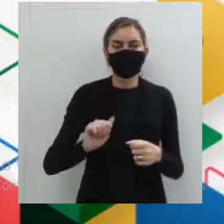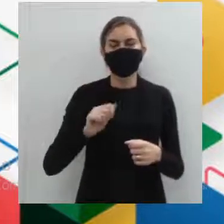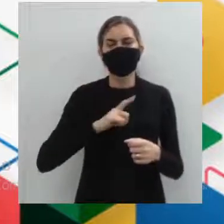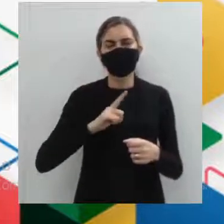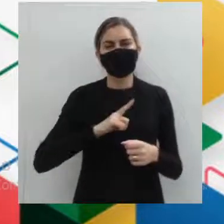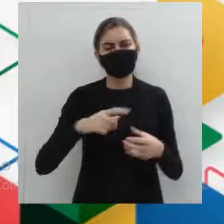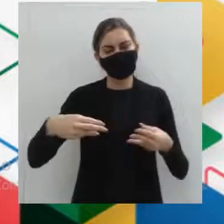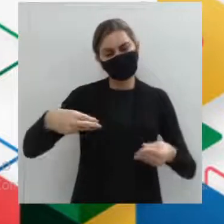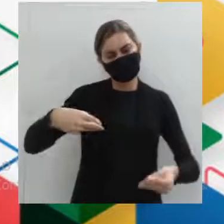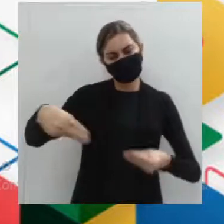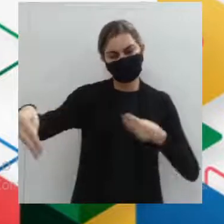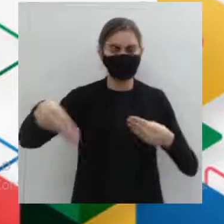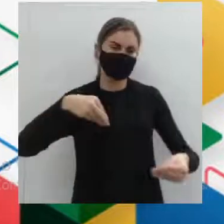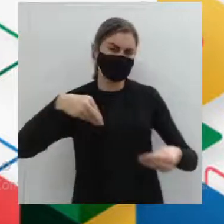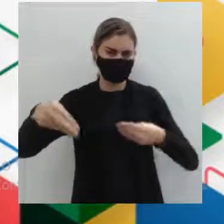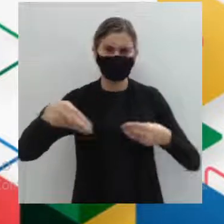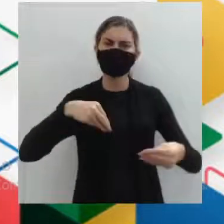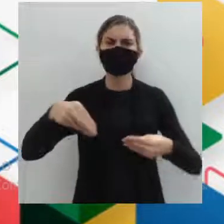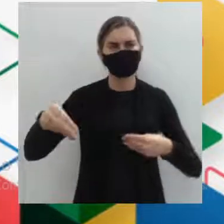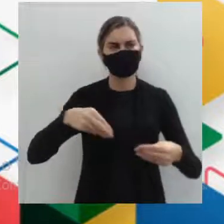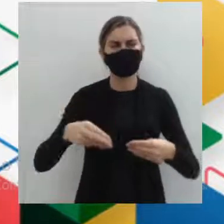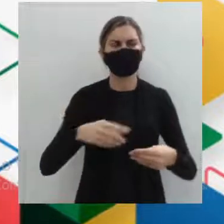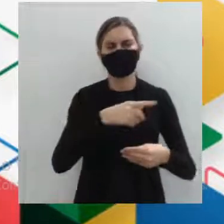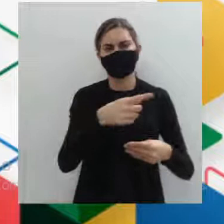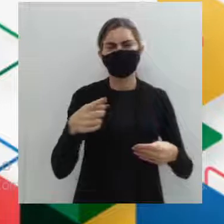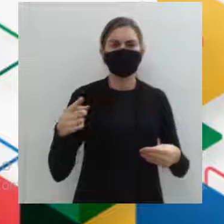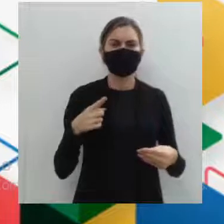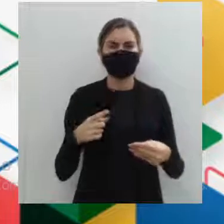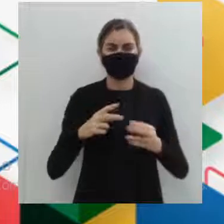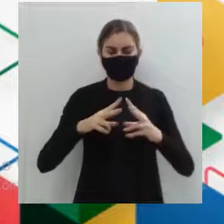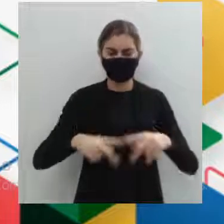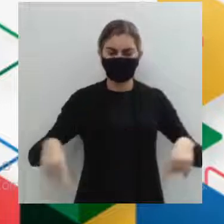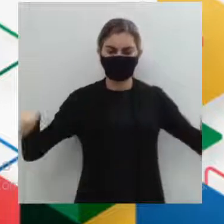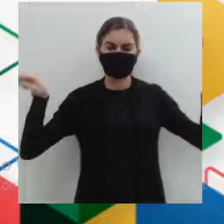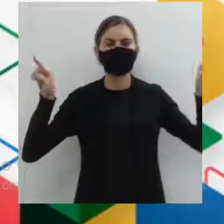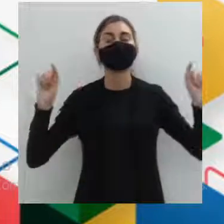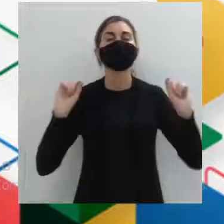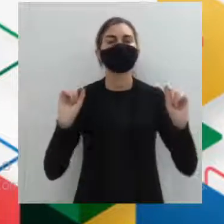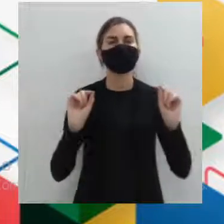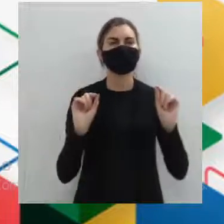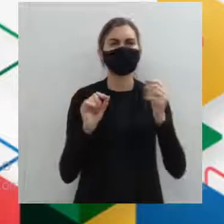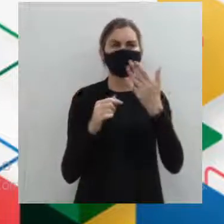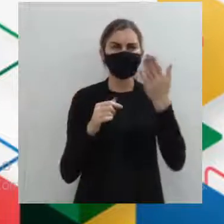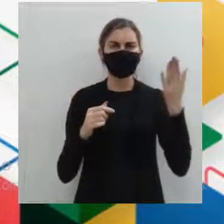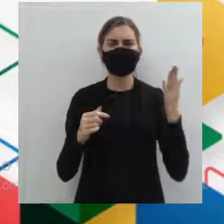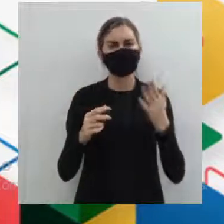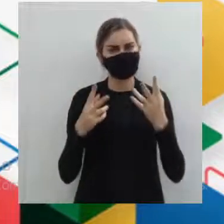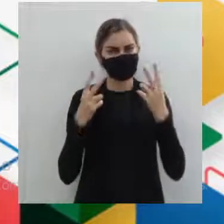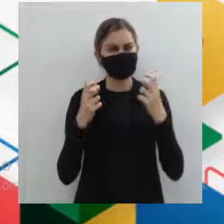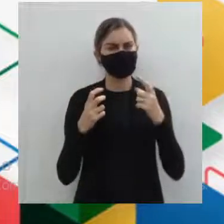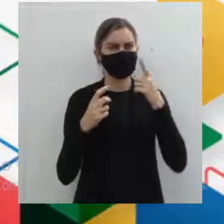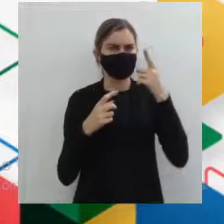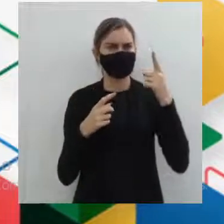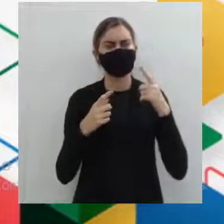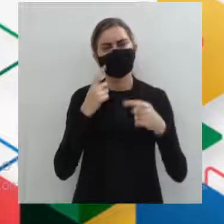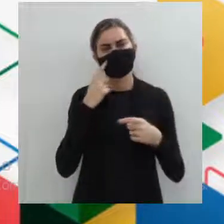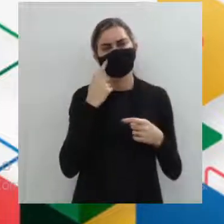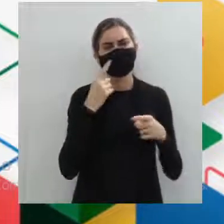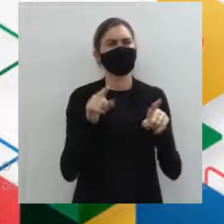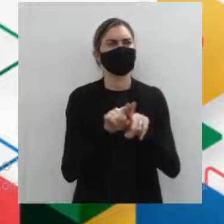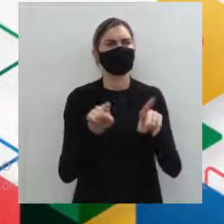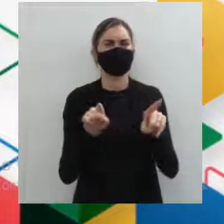a flexibilidade, né? Ele está abrindo uma escala, mas essa escala aérea, tá certo? Está havendo também